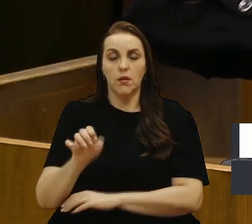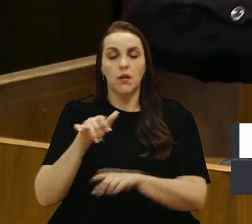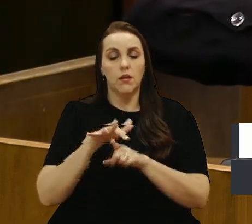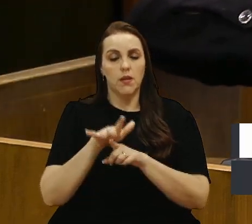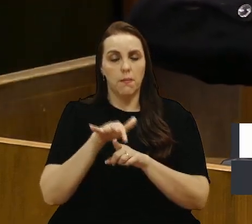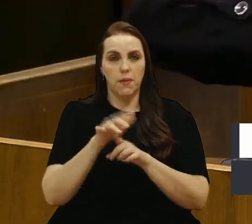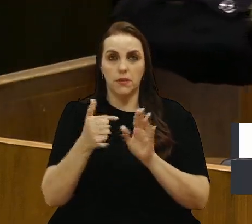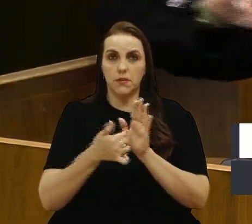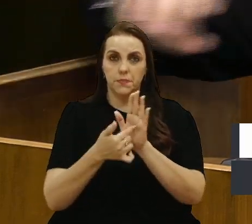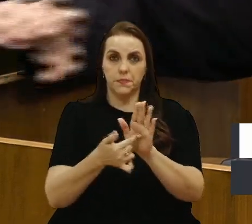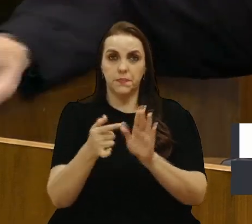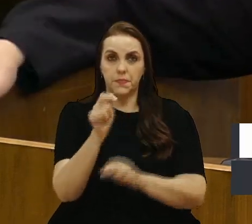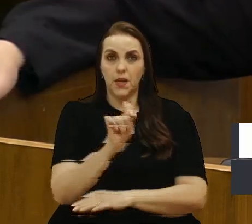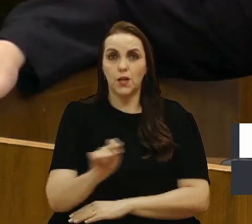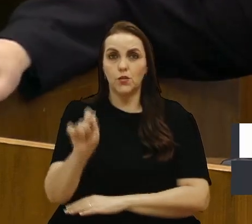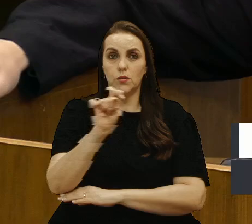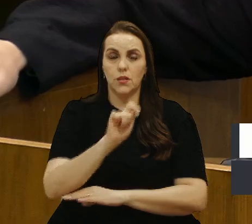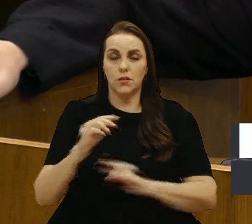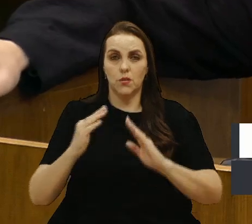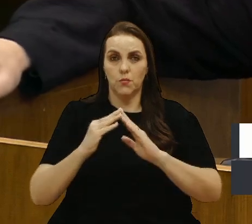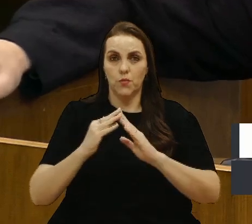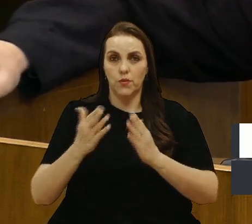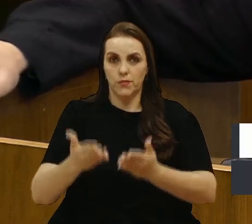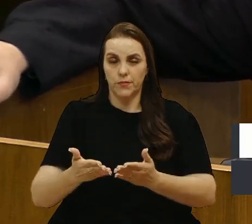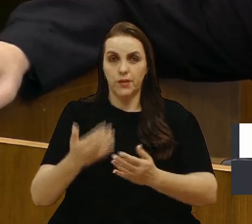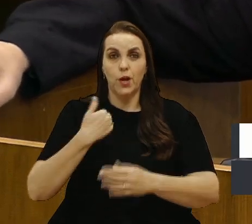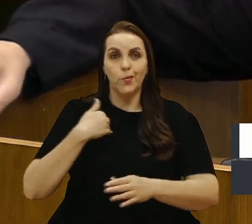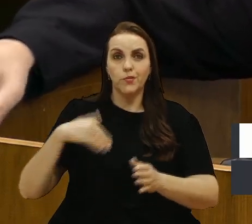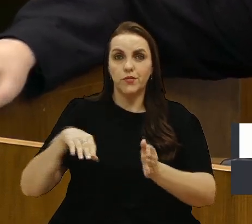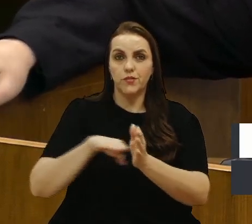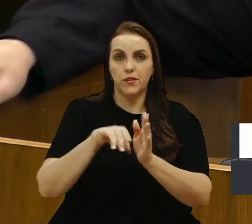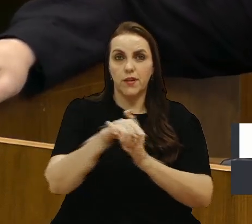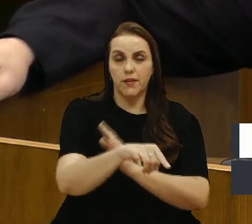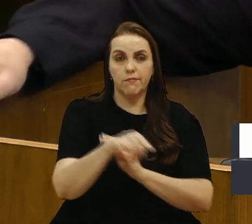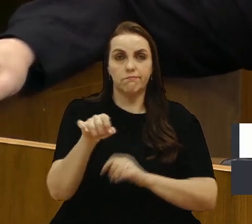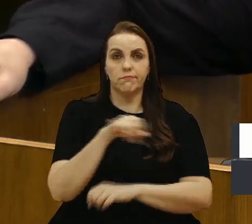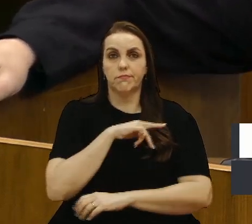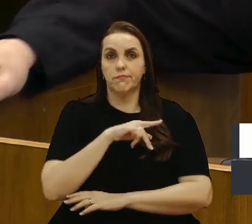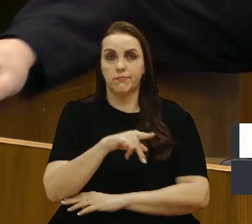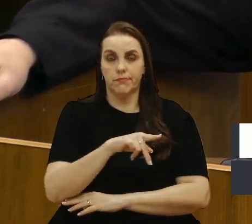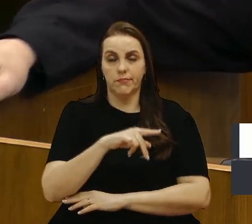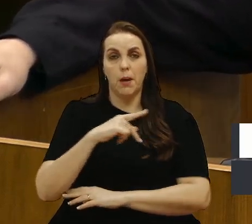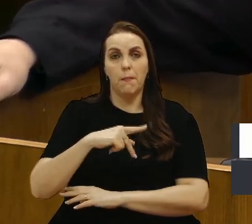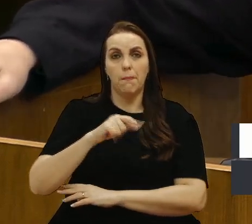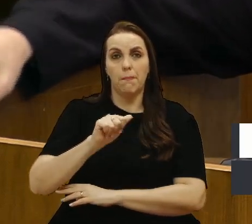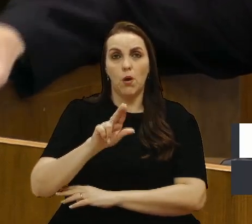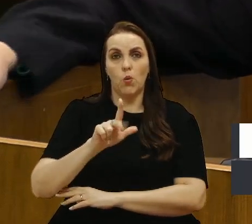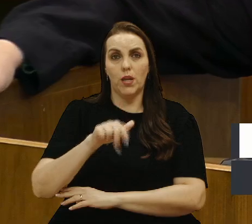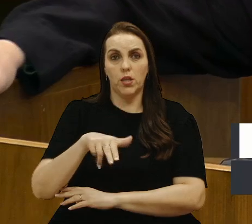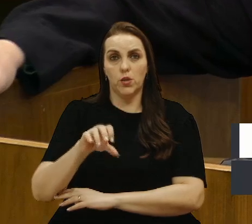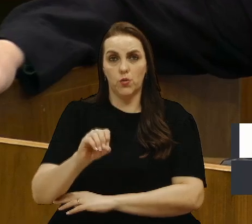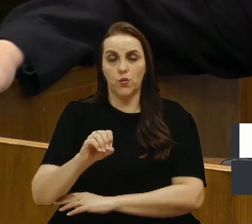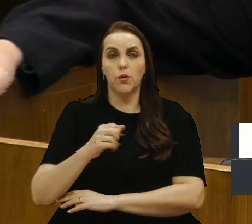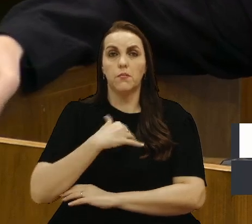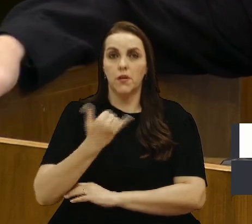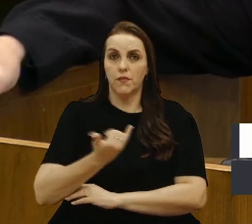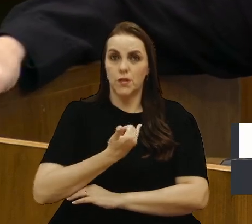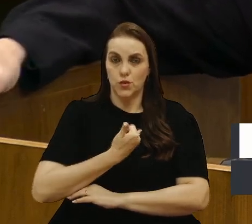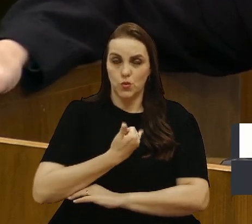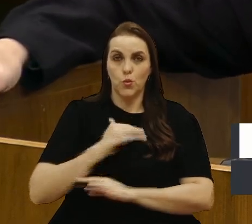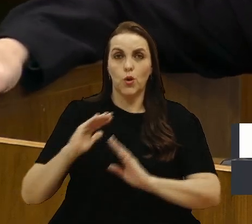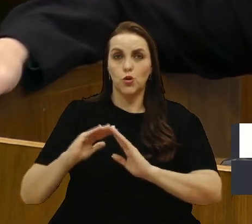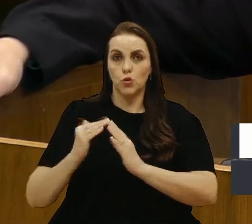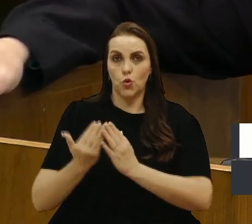lá pela Associação de Moradores. Chegando lá, o presidente do bairro Paulinho me comunicou que ele estaria na escola Tancredo